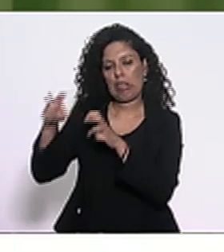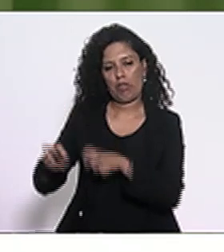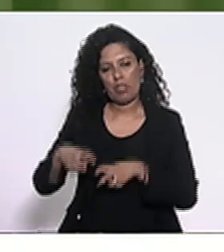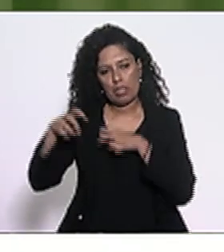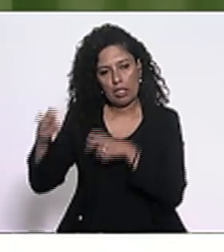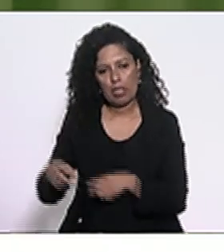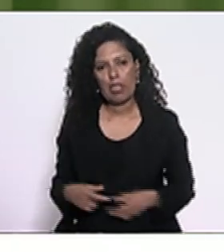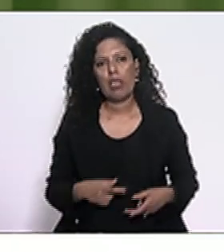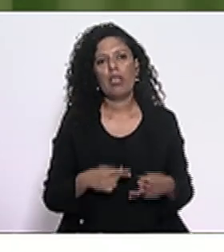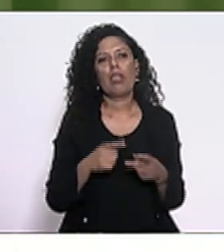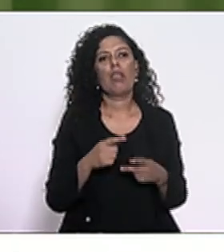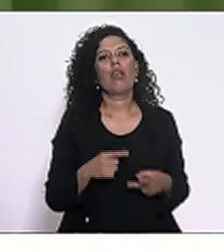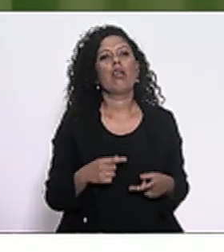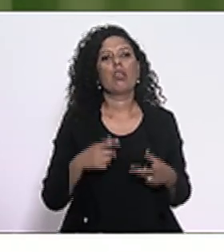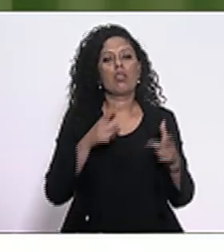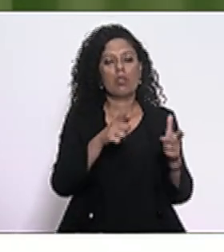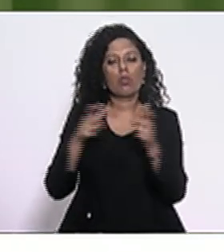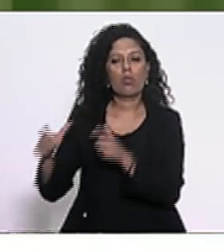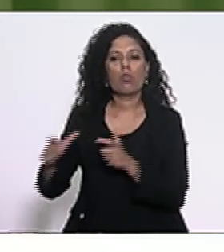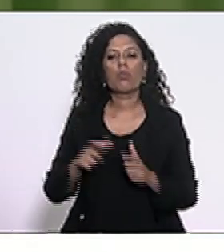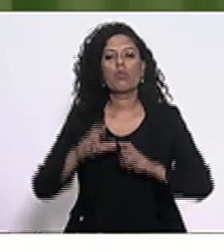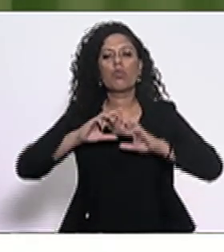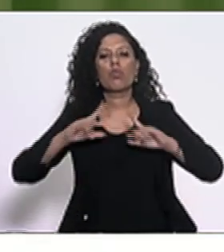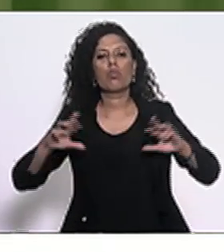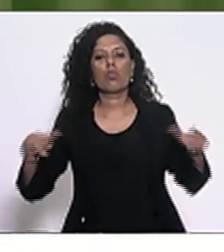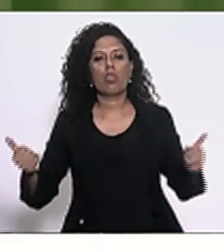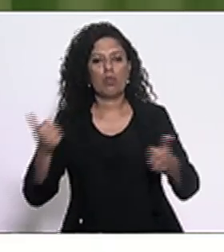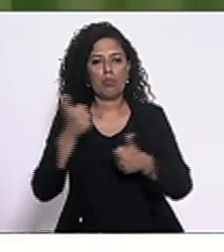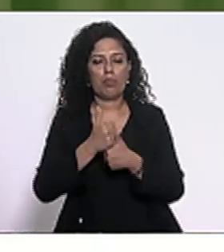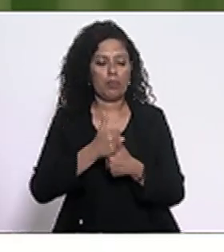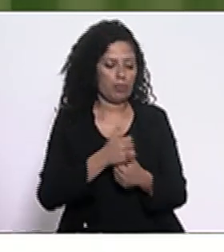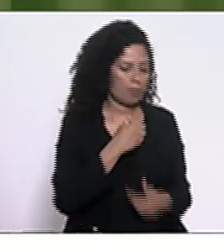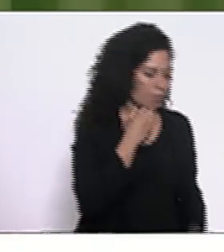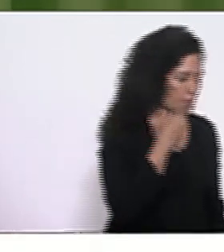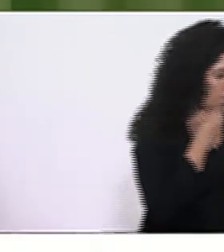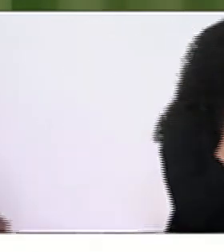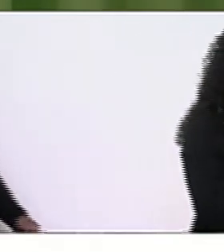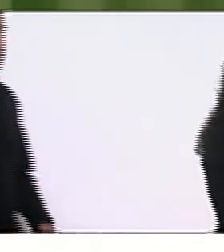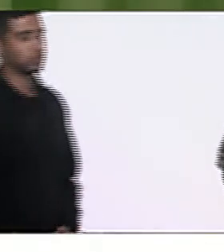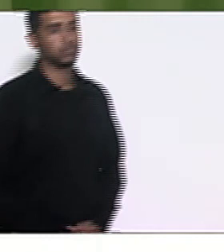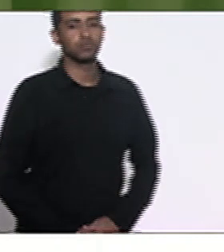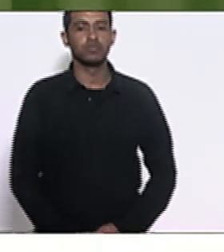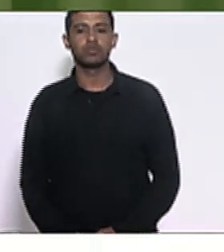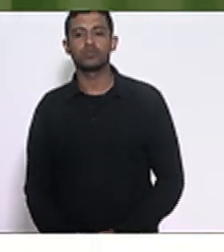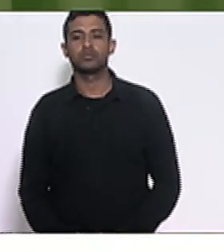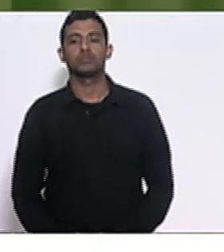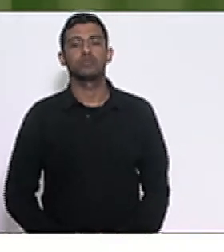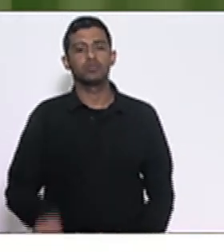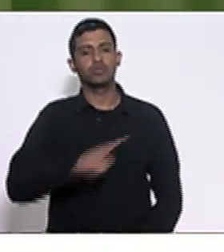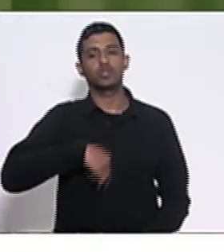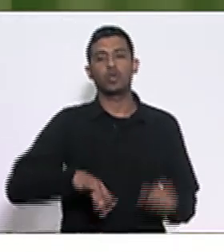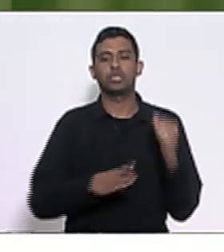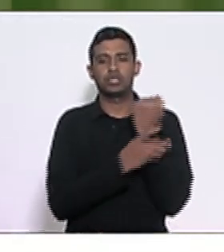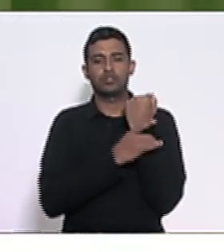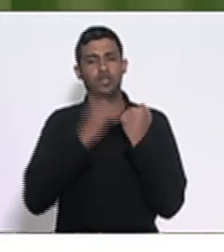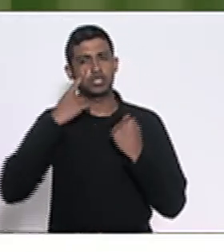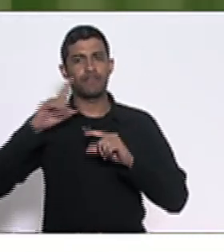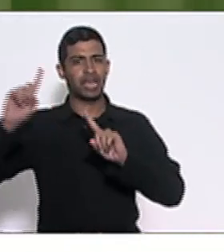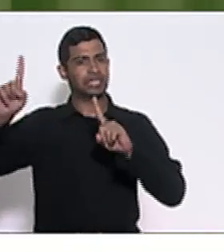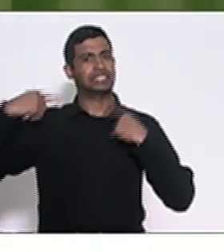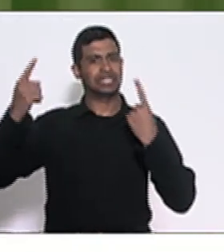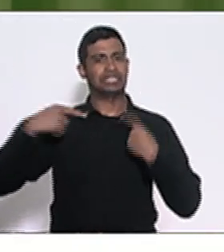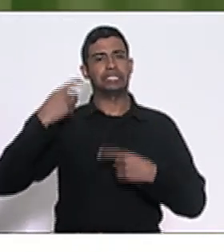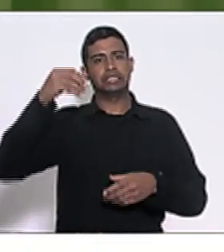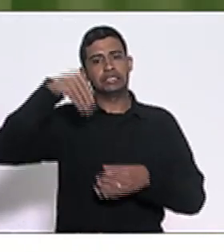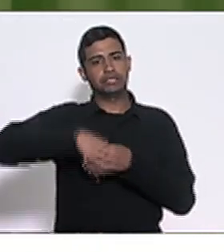Proderj, e há outros sem nenhuma maturidade. A nossa segurança de ataques externos, ela